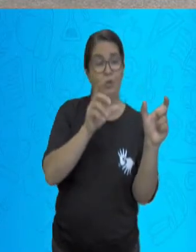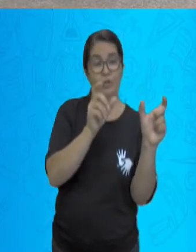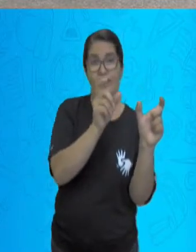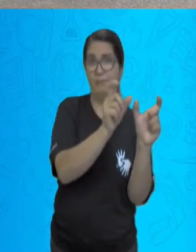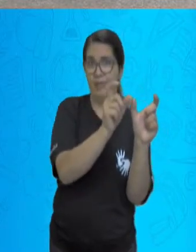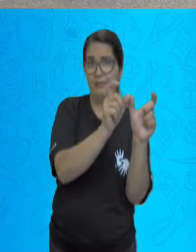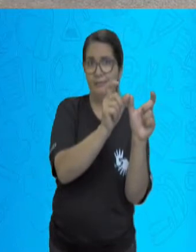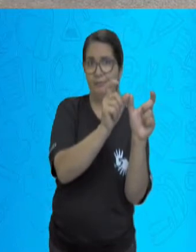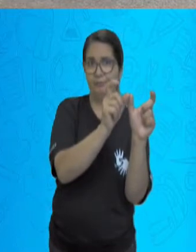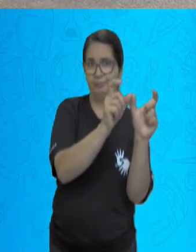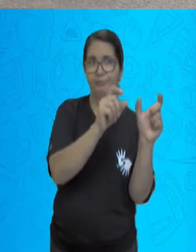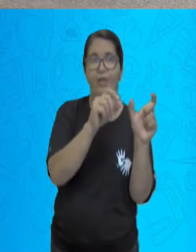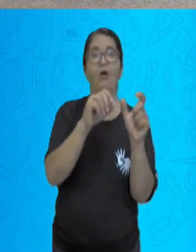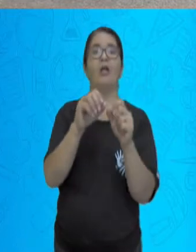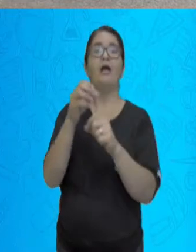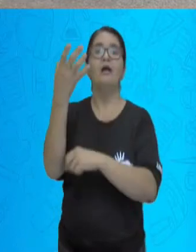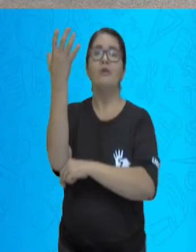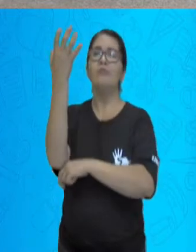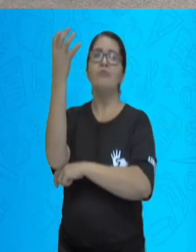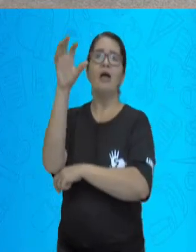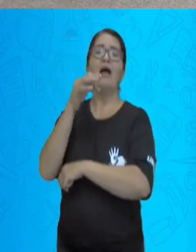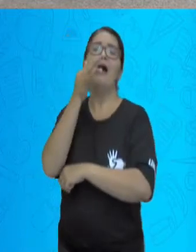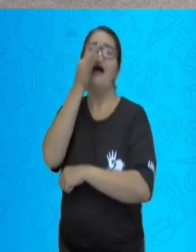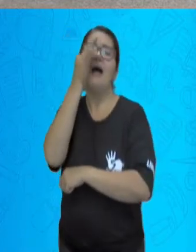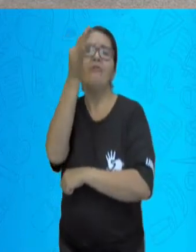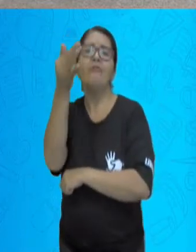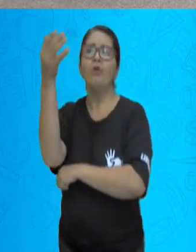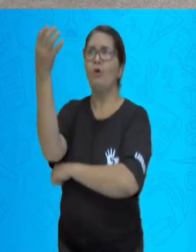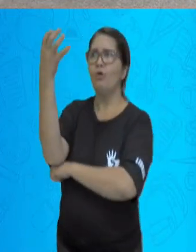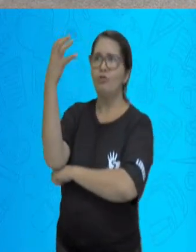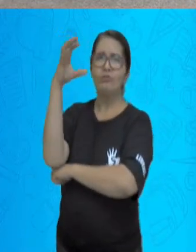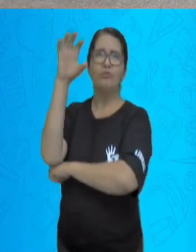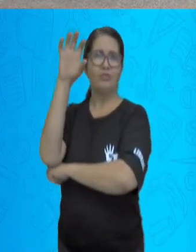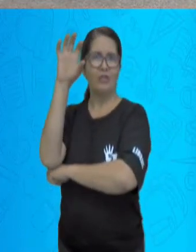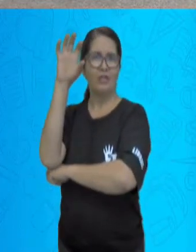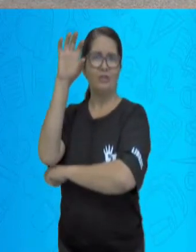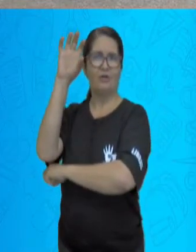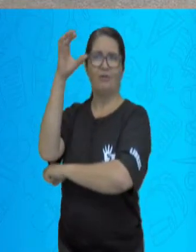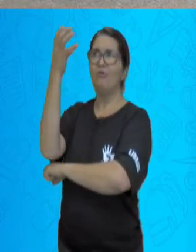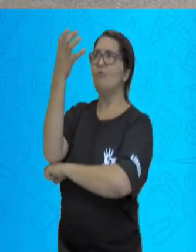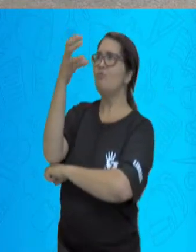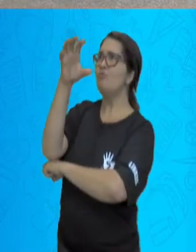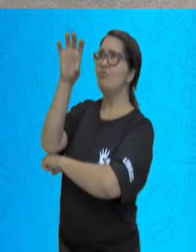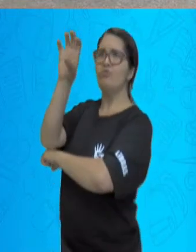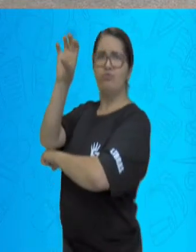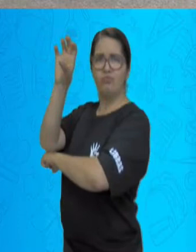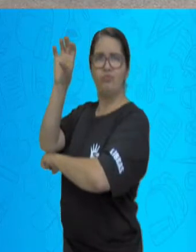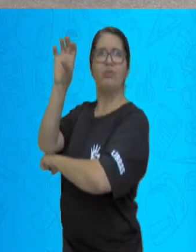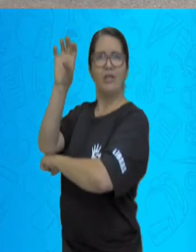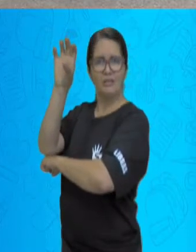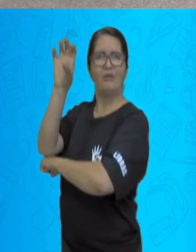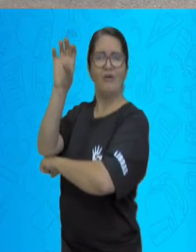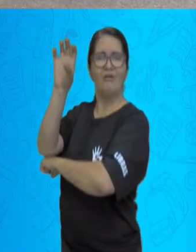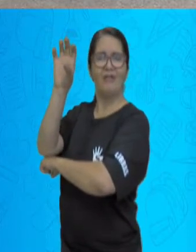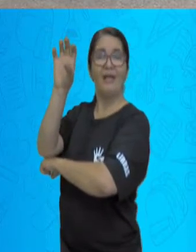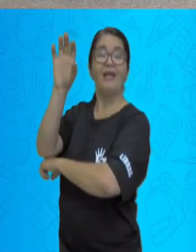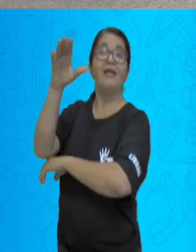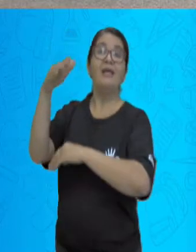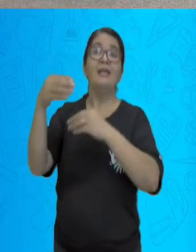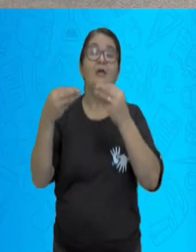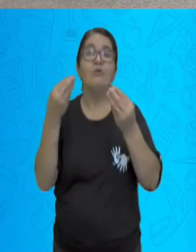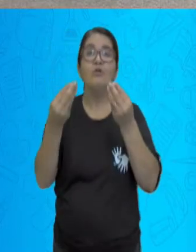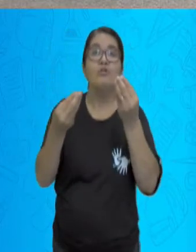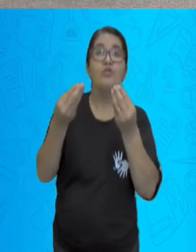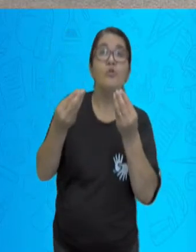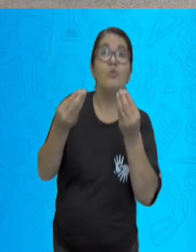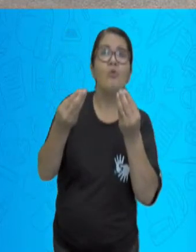o exemplo do girassol, planalto, ou quando elas são colocadas lado a lado com o hífen, que é o caso do